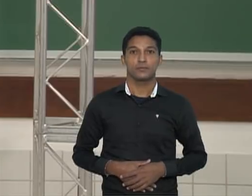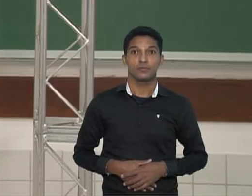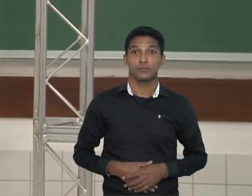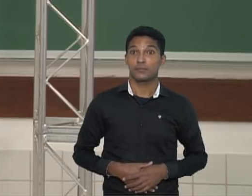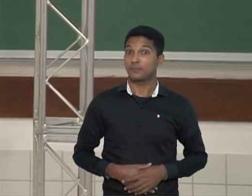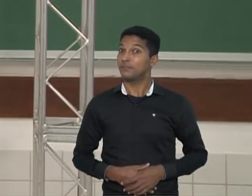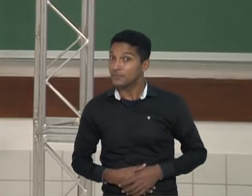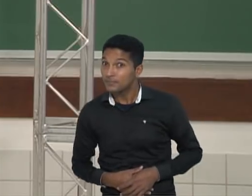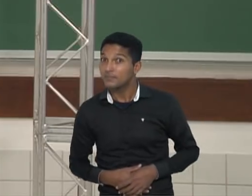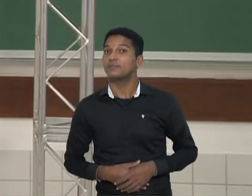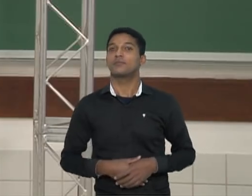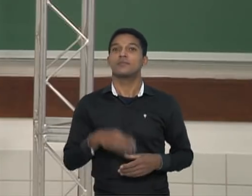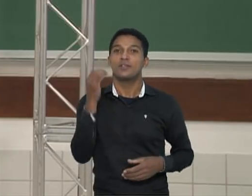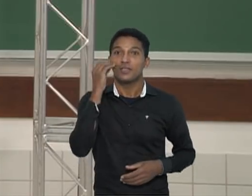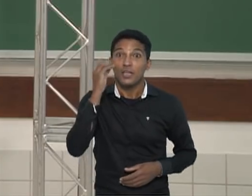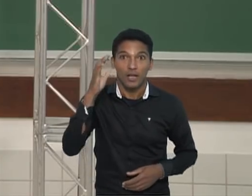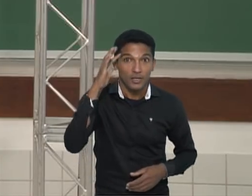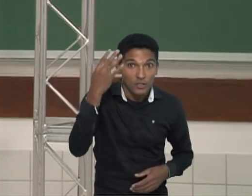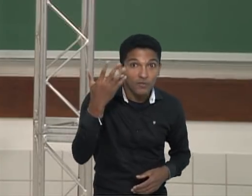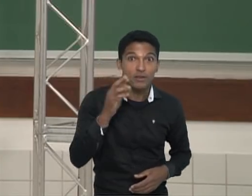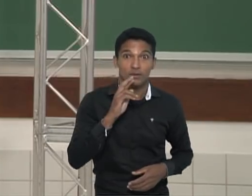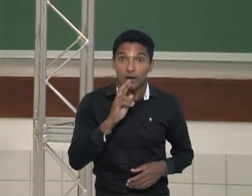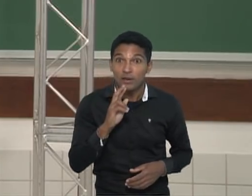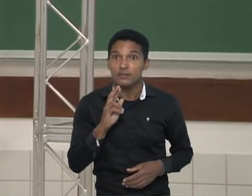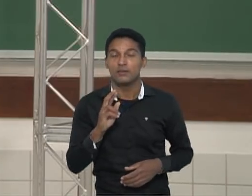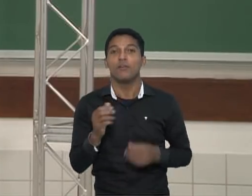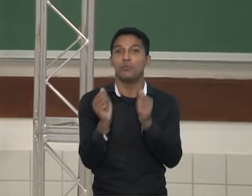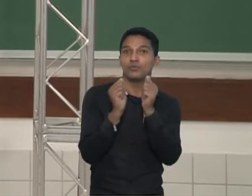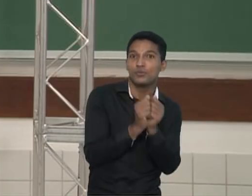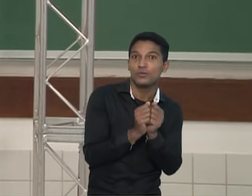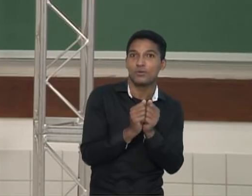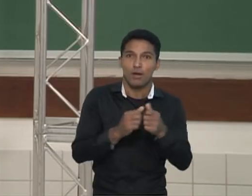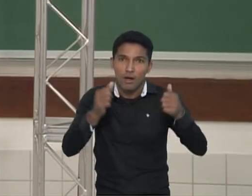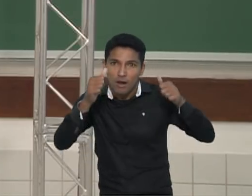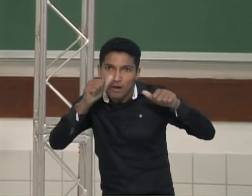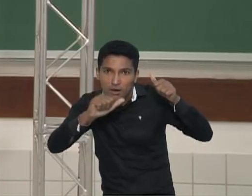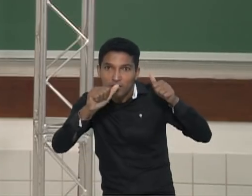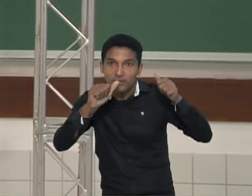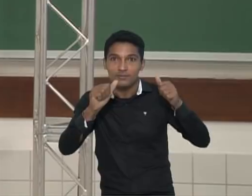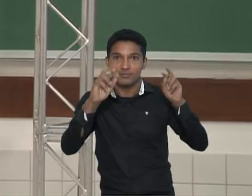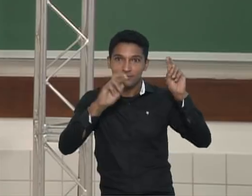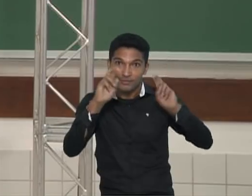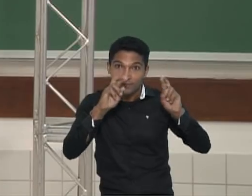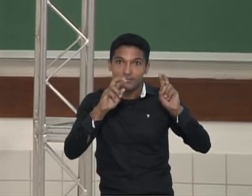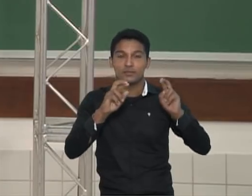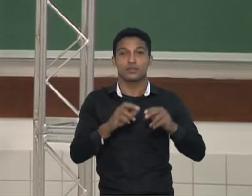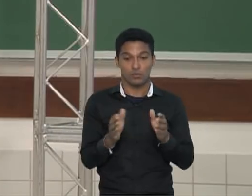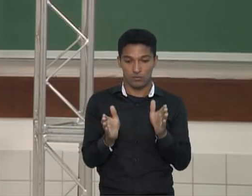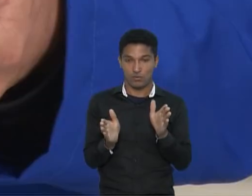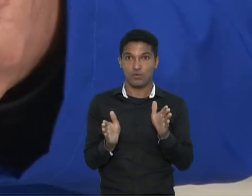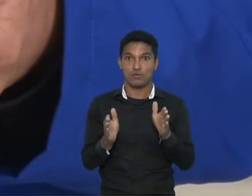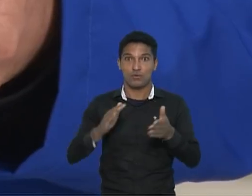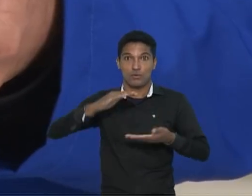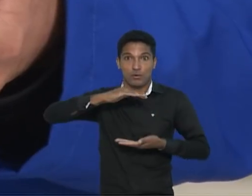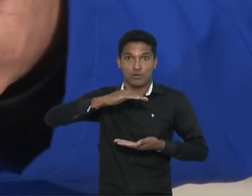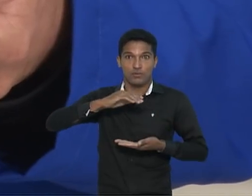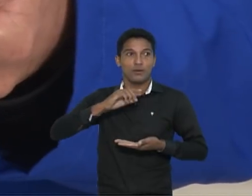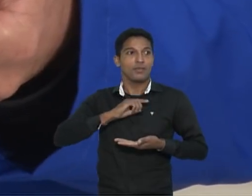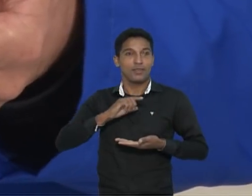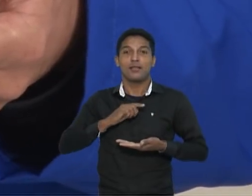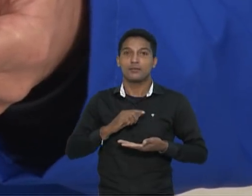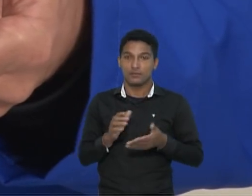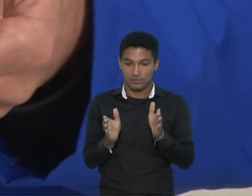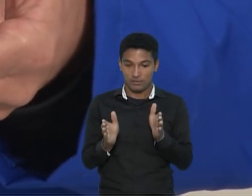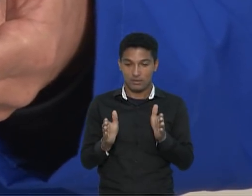Daí, tentaram resolver? Vamos lá juntos então, conferir? Então, no cubo nós temos essa aresta, né,